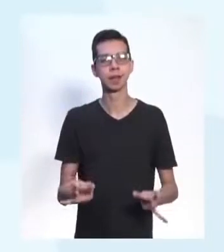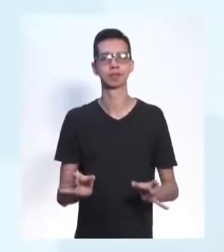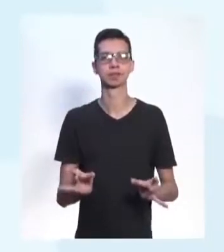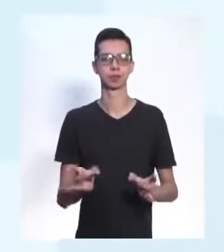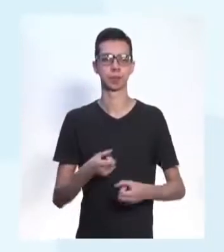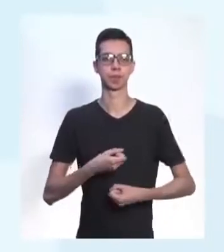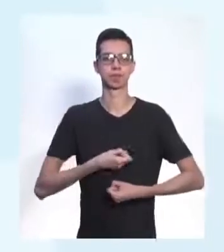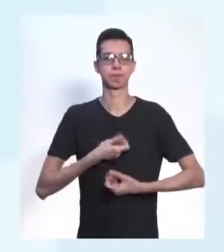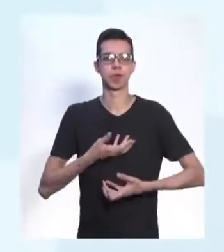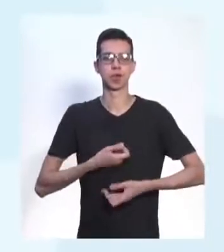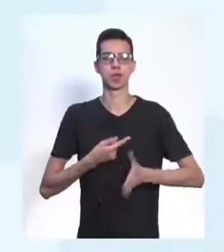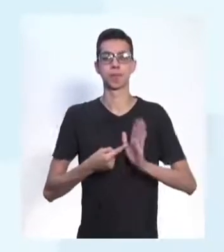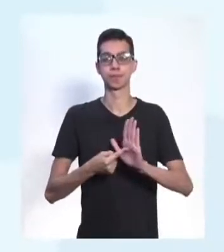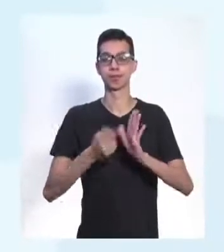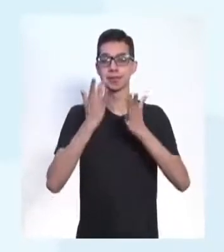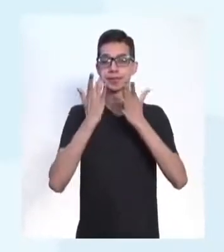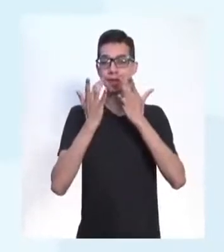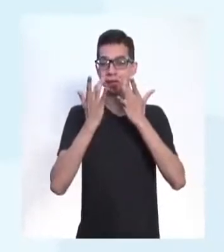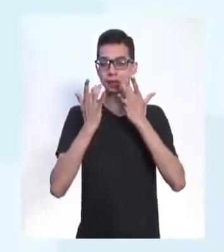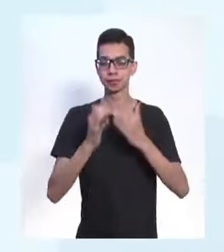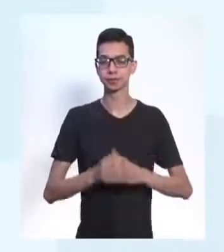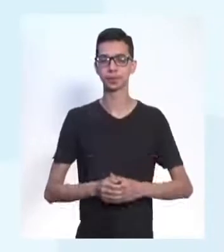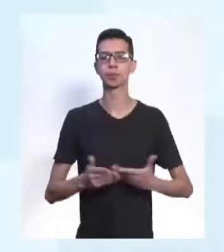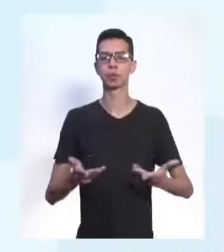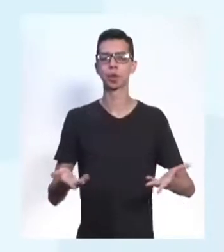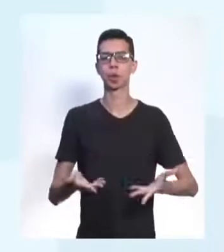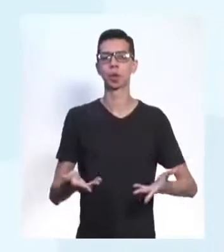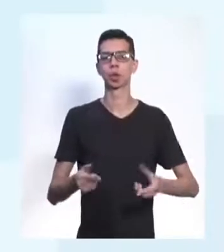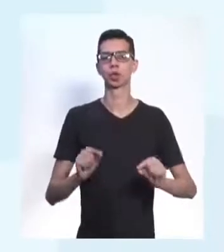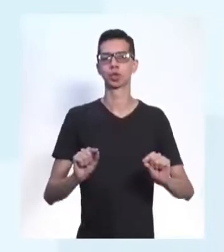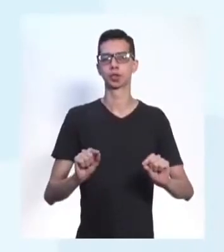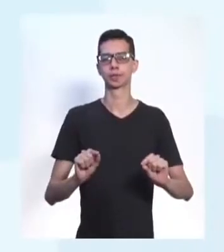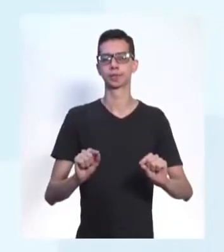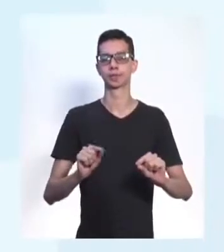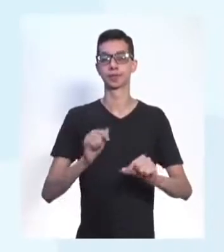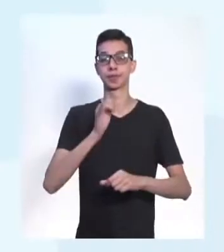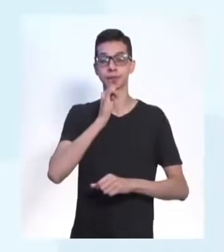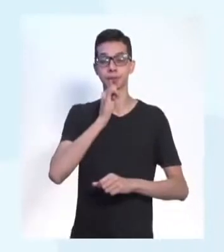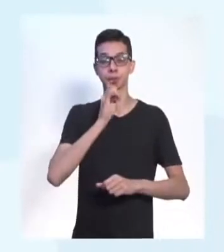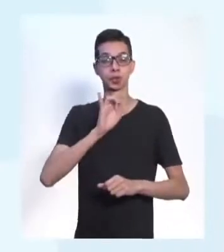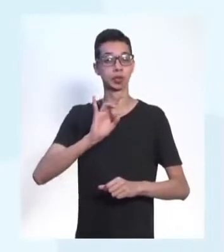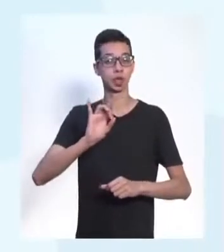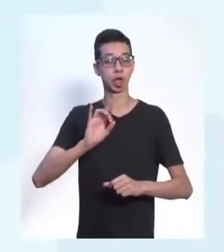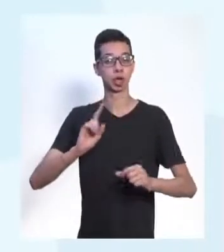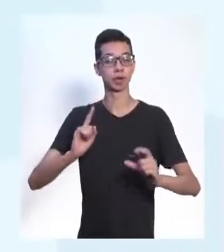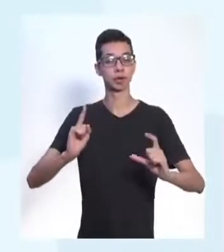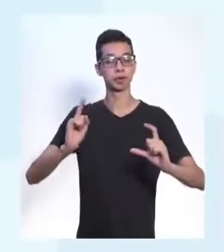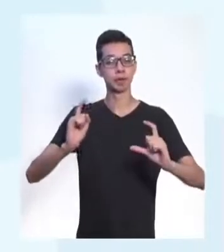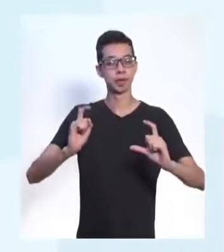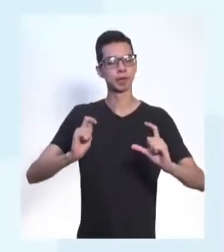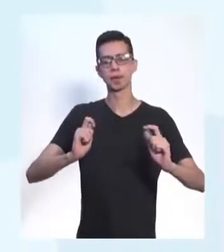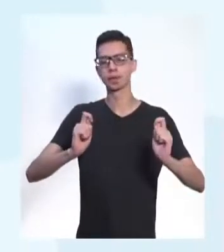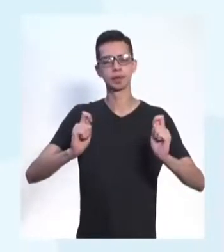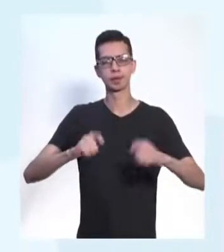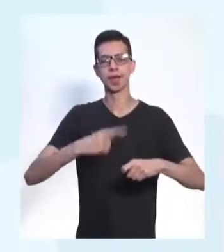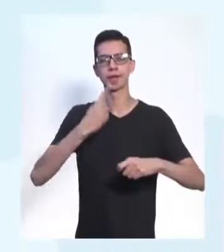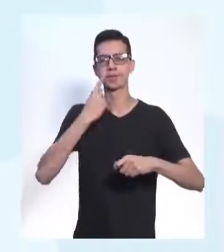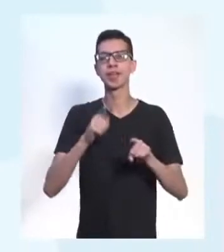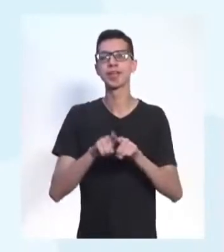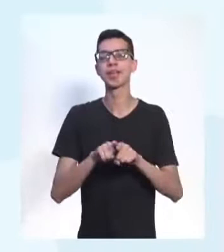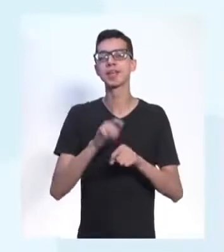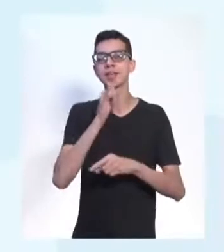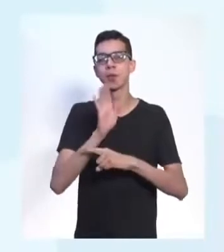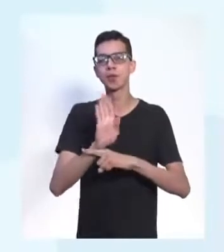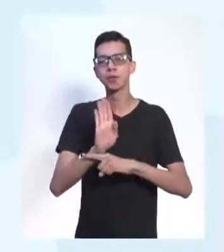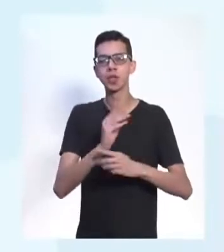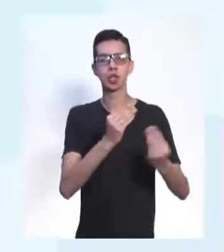espetáculo. Hoje, projetos cenográficos são expandidos para além da cena. Podemos pegar como exemplo cenários de filmes, novelas